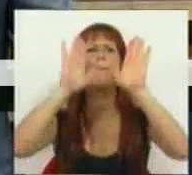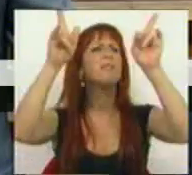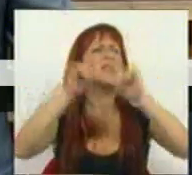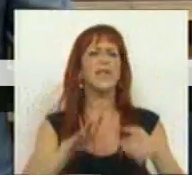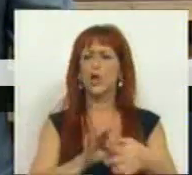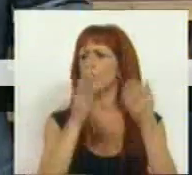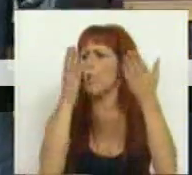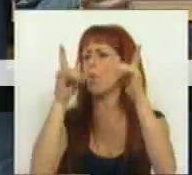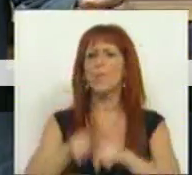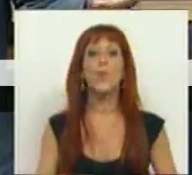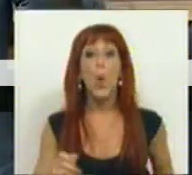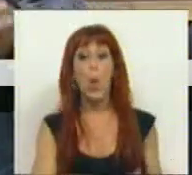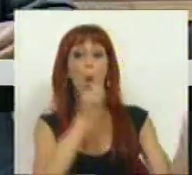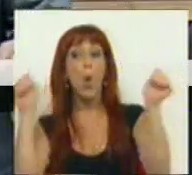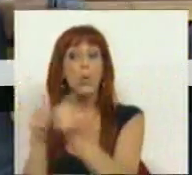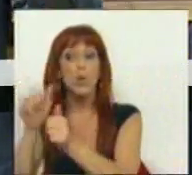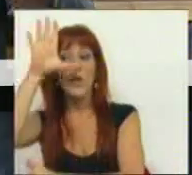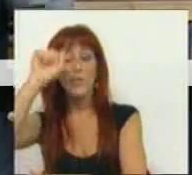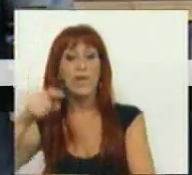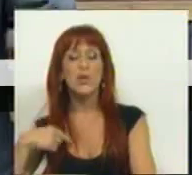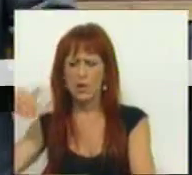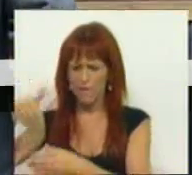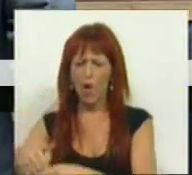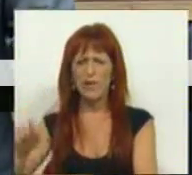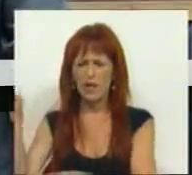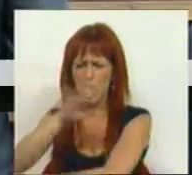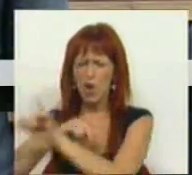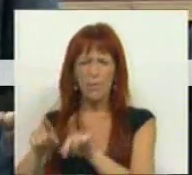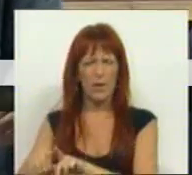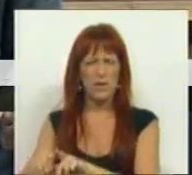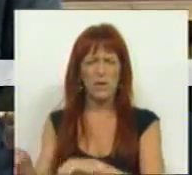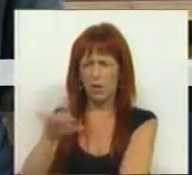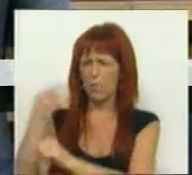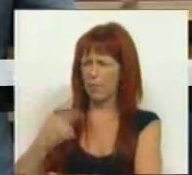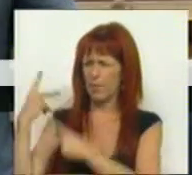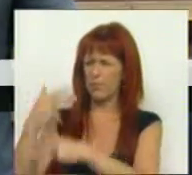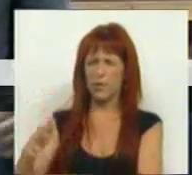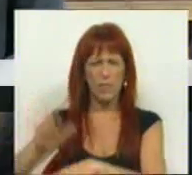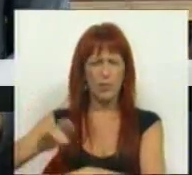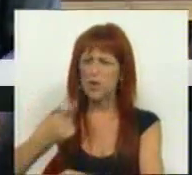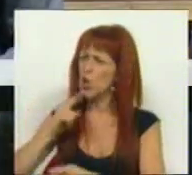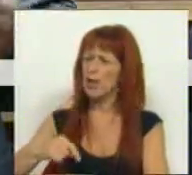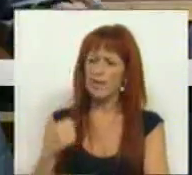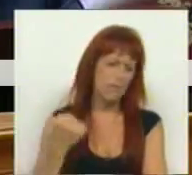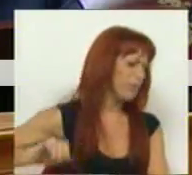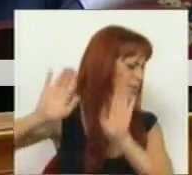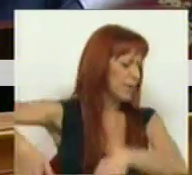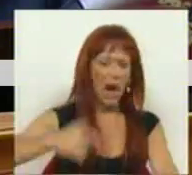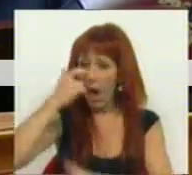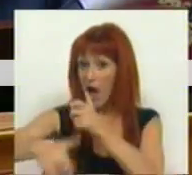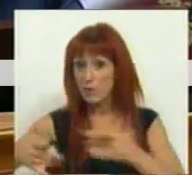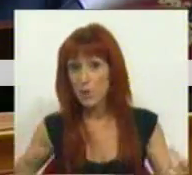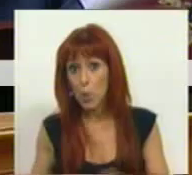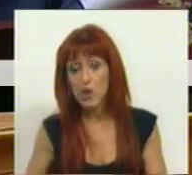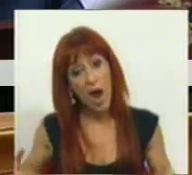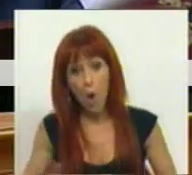da solidariedade, ou do lado do governo que tem votado na Europa, pela Europa da austeridade e que por isso voltou a costas aos cidadãos,